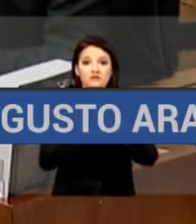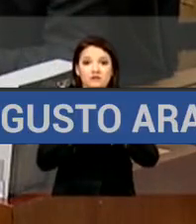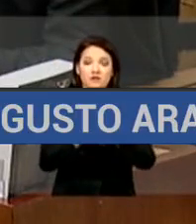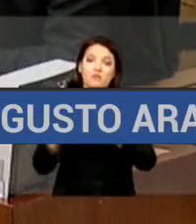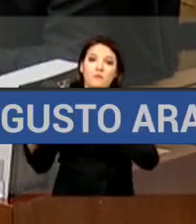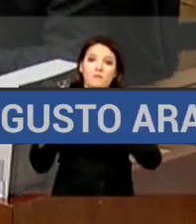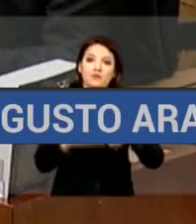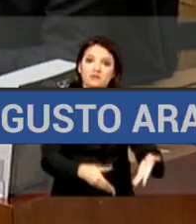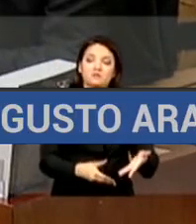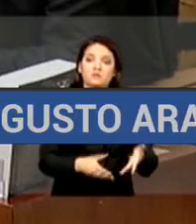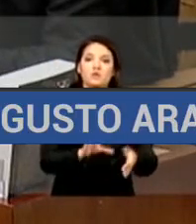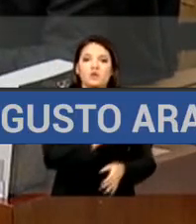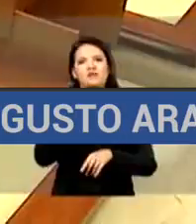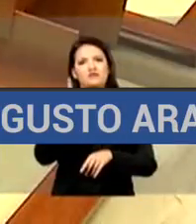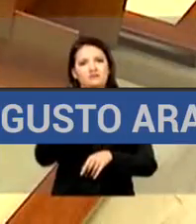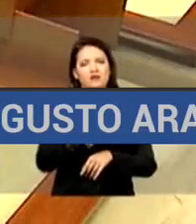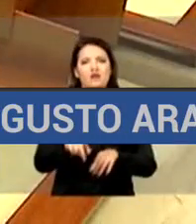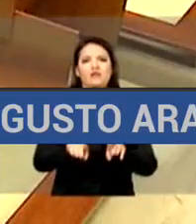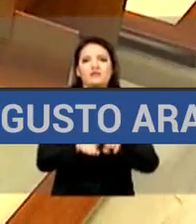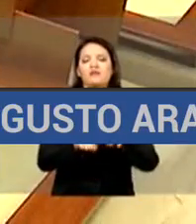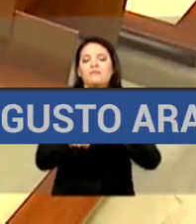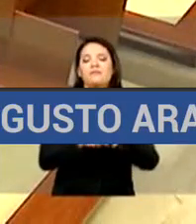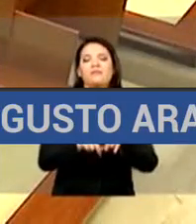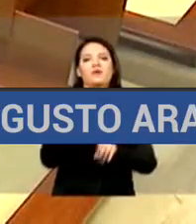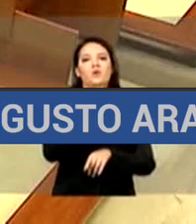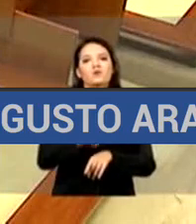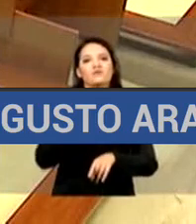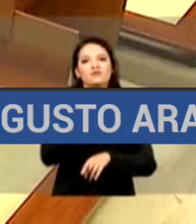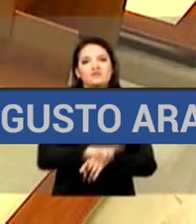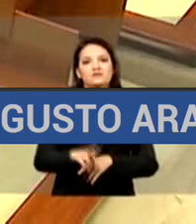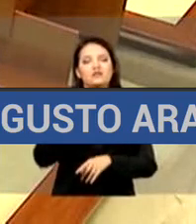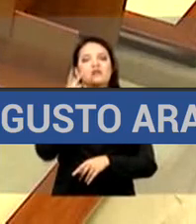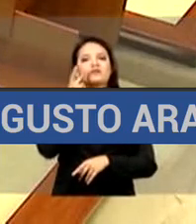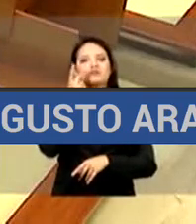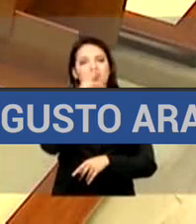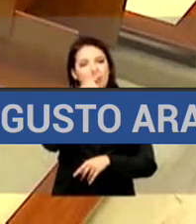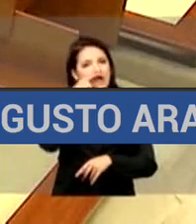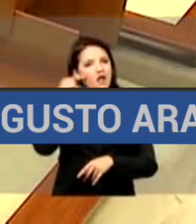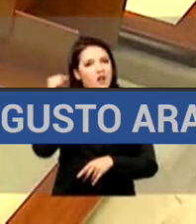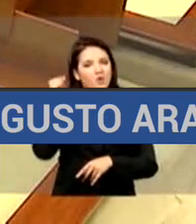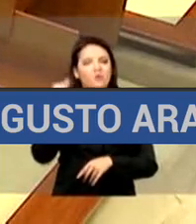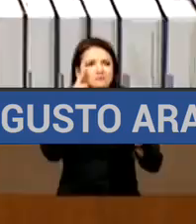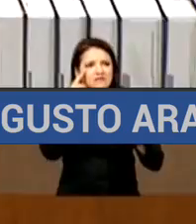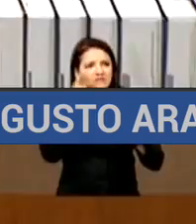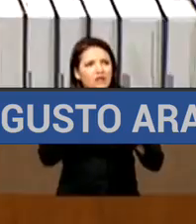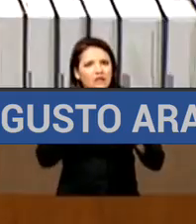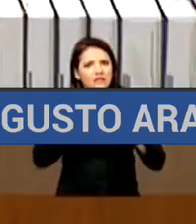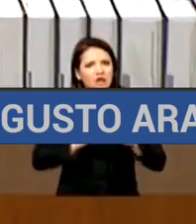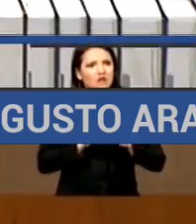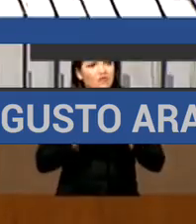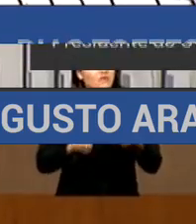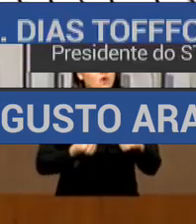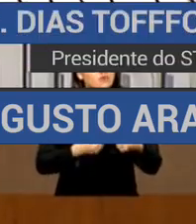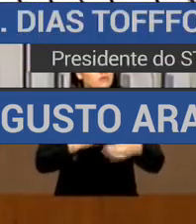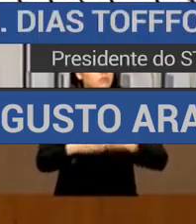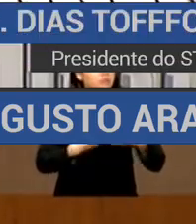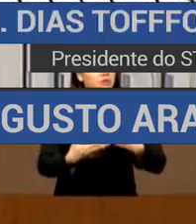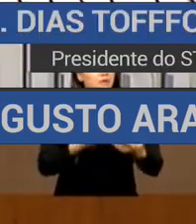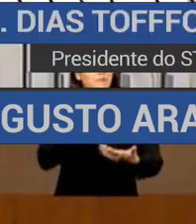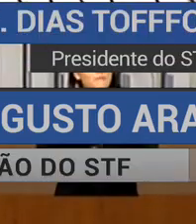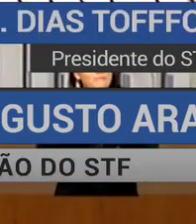toffoli deu as boas-vindas augusto aras a quem chamou de conciliador e ponderado e foi além poder